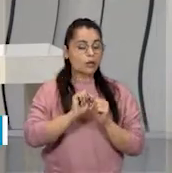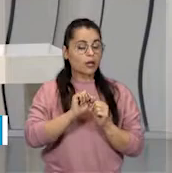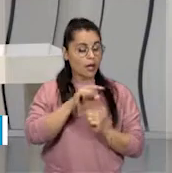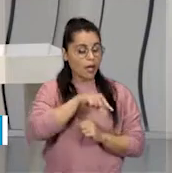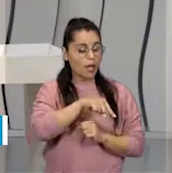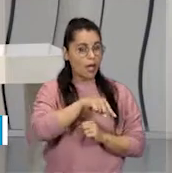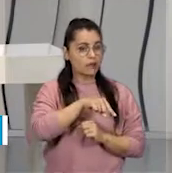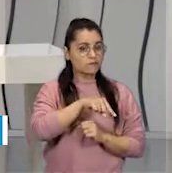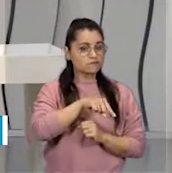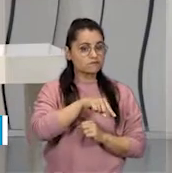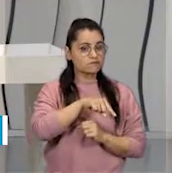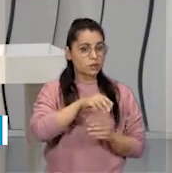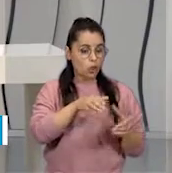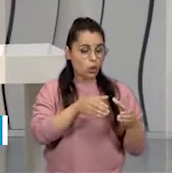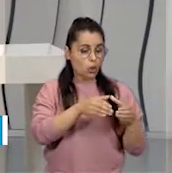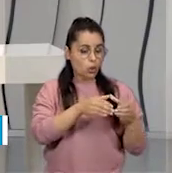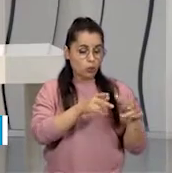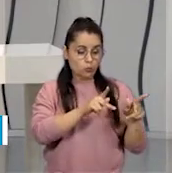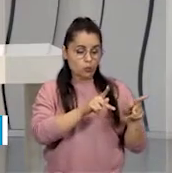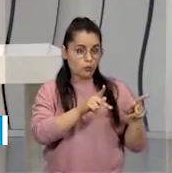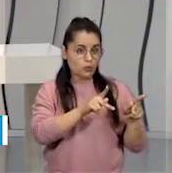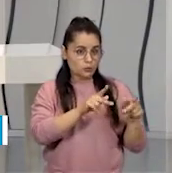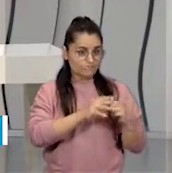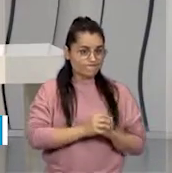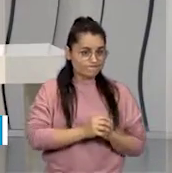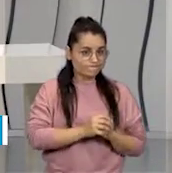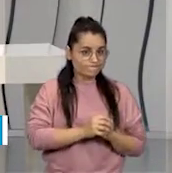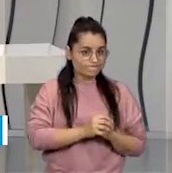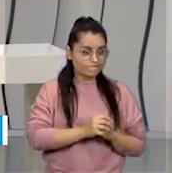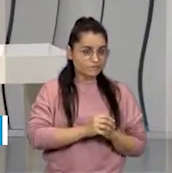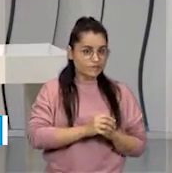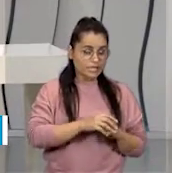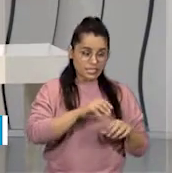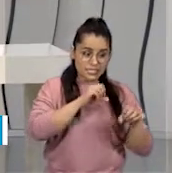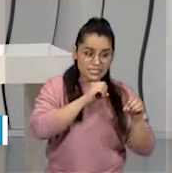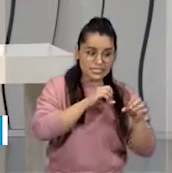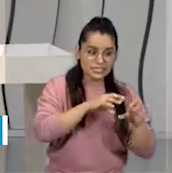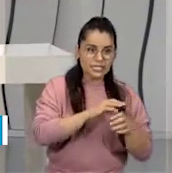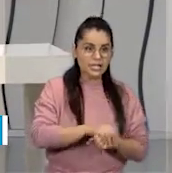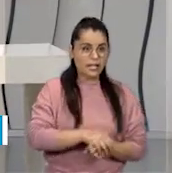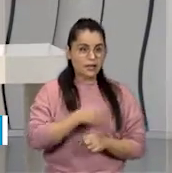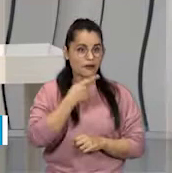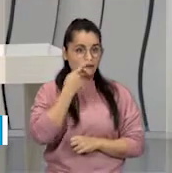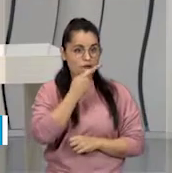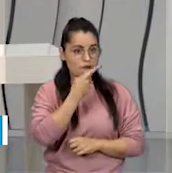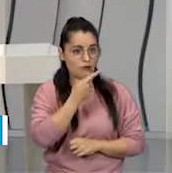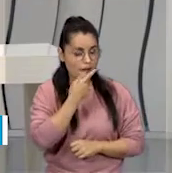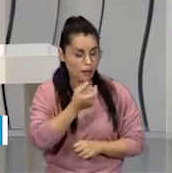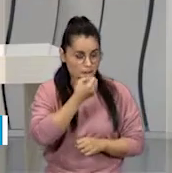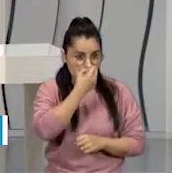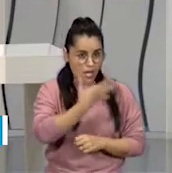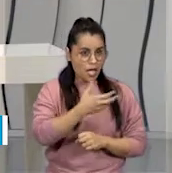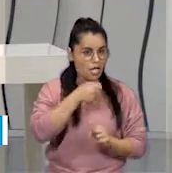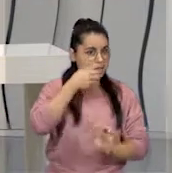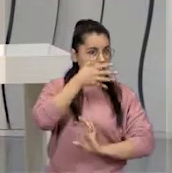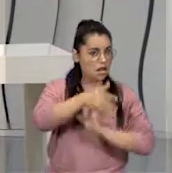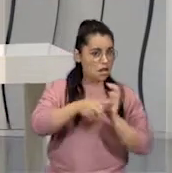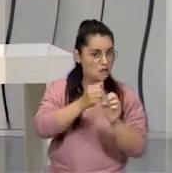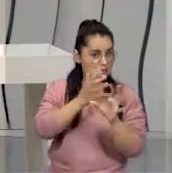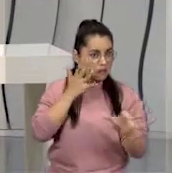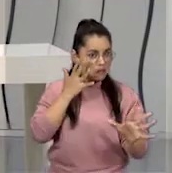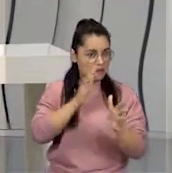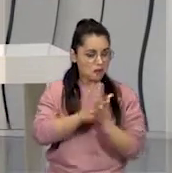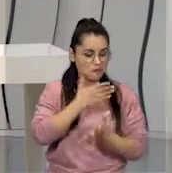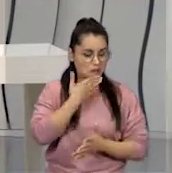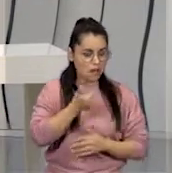que os sofistas eram professores de retórica e oratória. Tá, ensinava as pessoas a argumentar melhor,